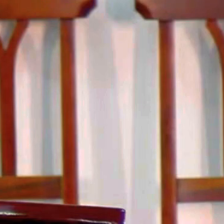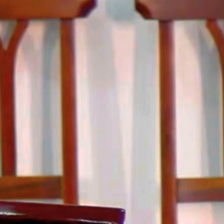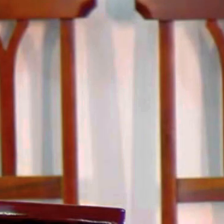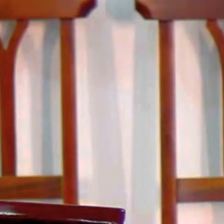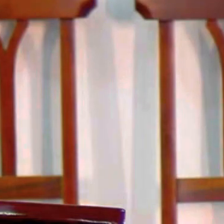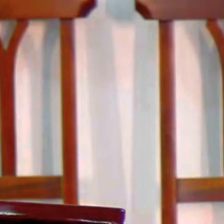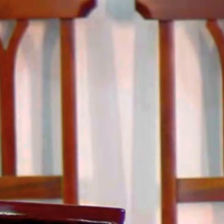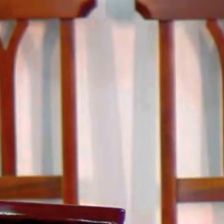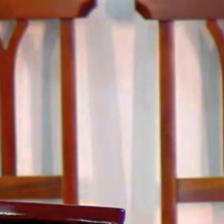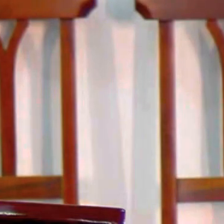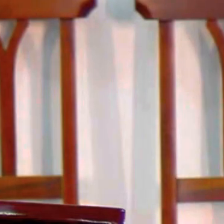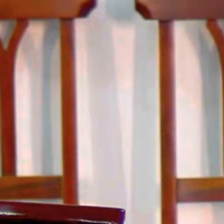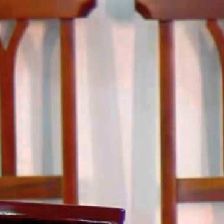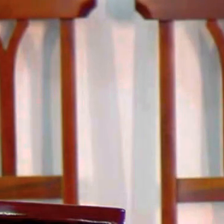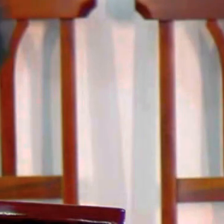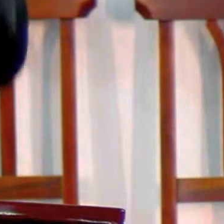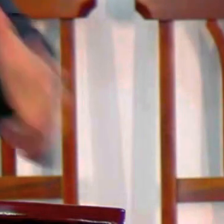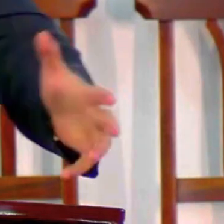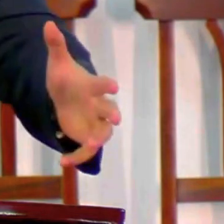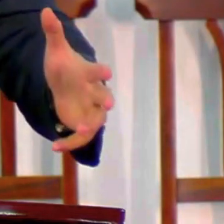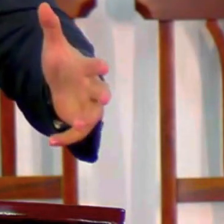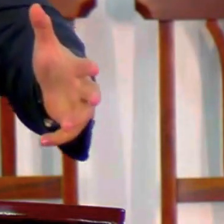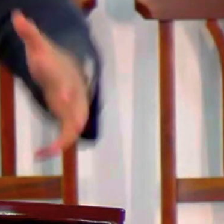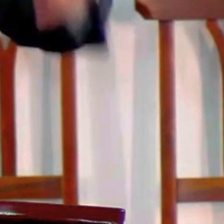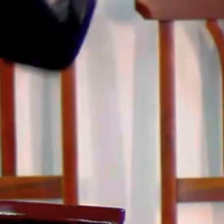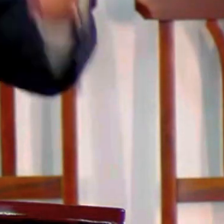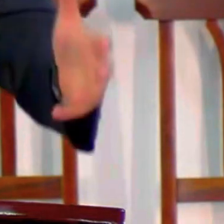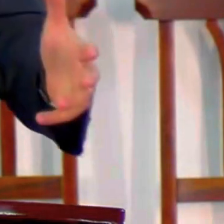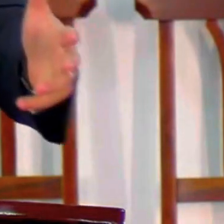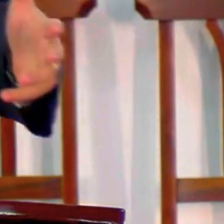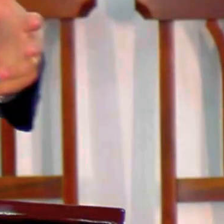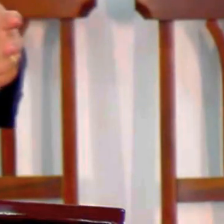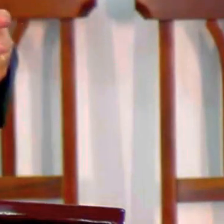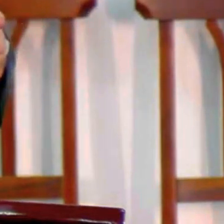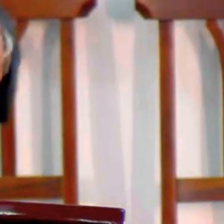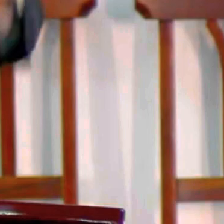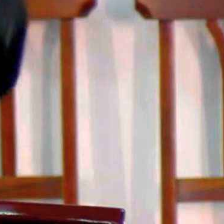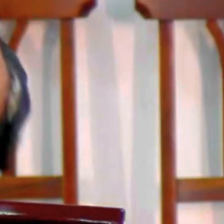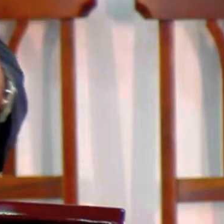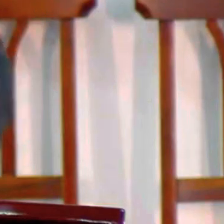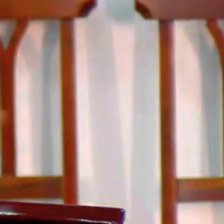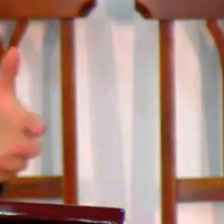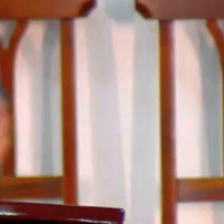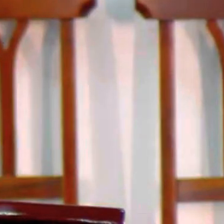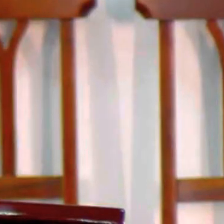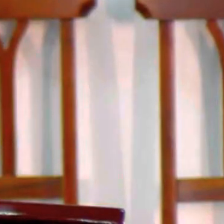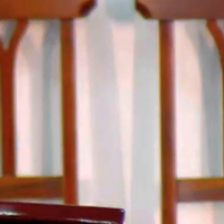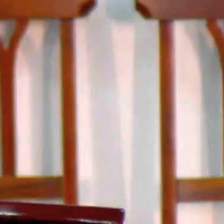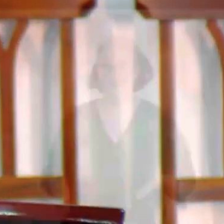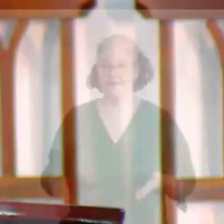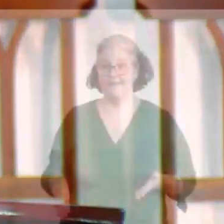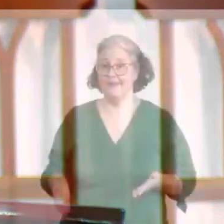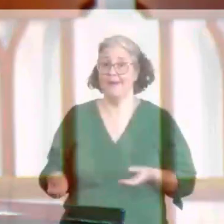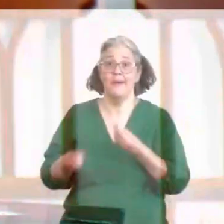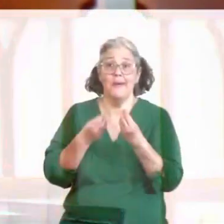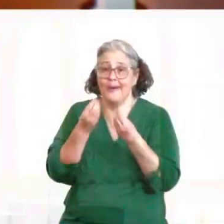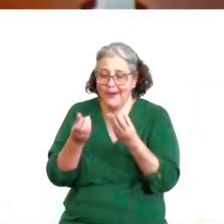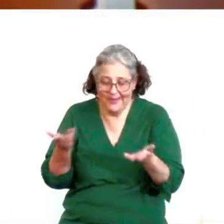Como sairá uma grande nação desses velhos, dessa mulher estéril, do nosso relacionamento?